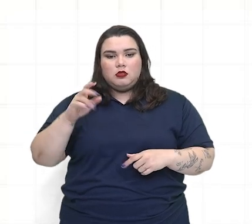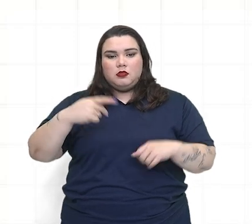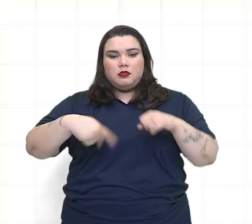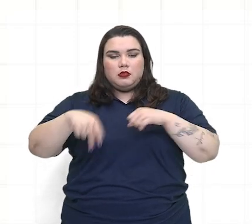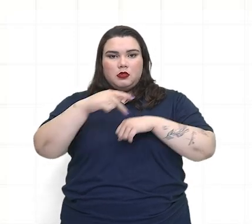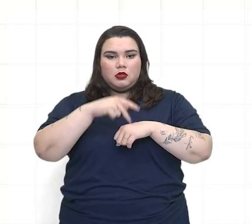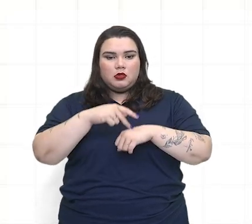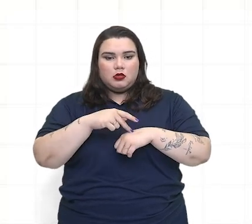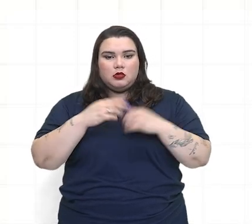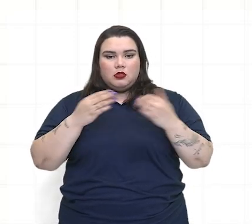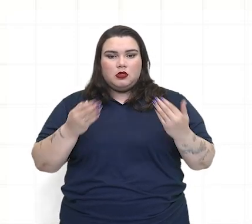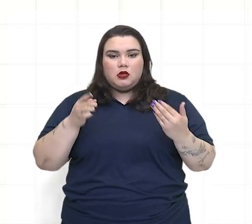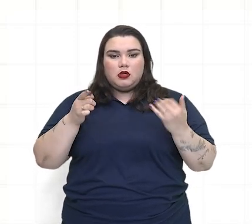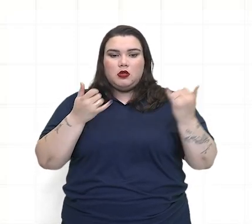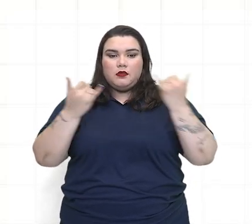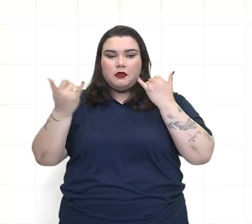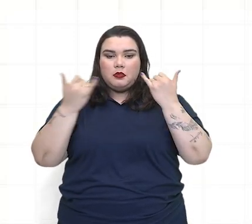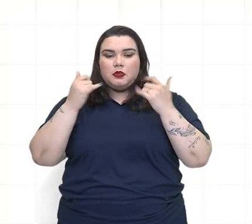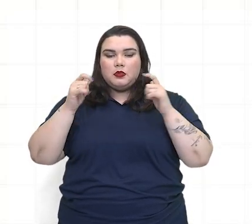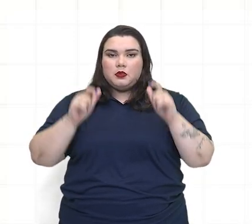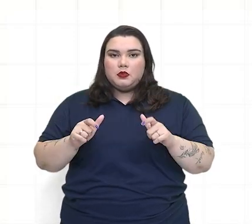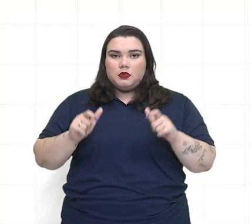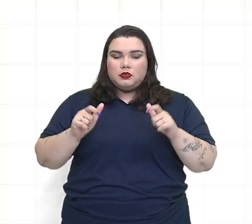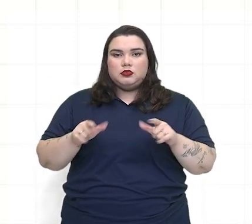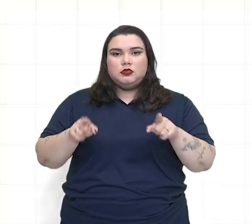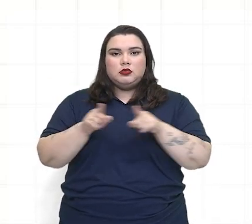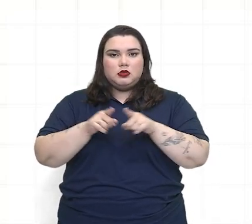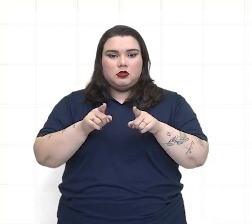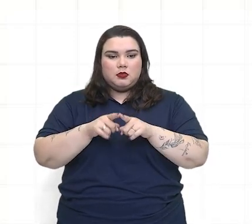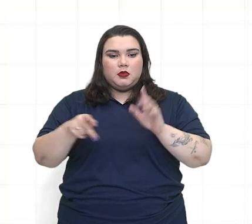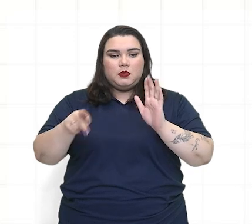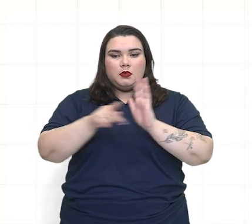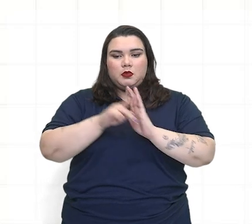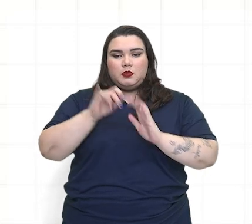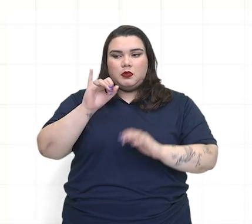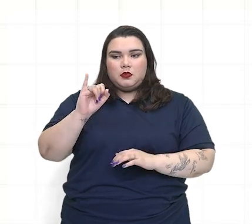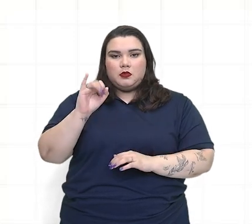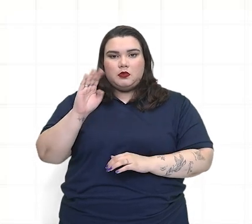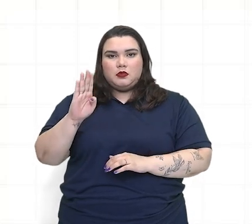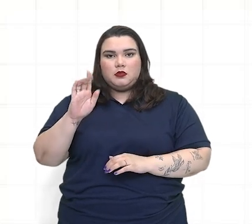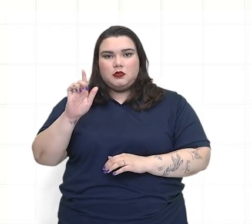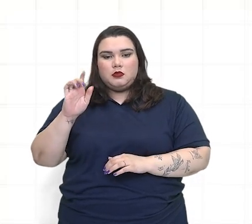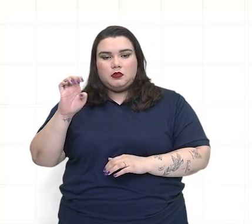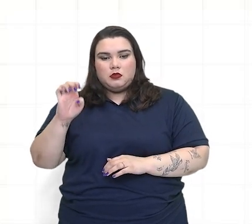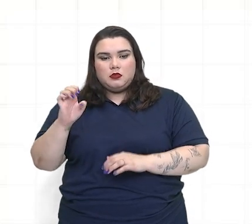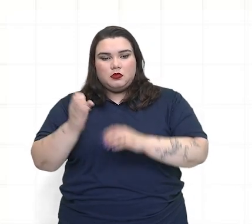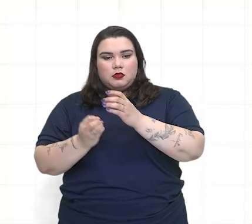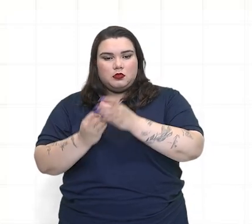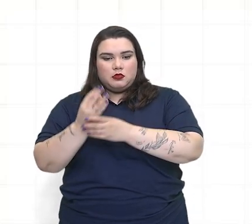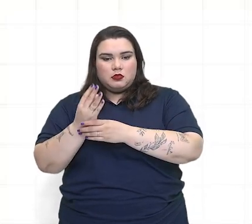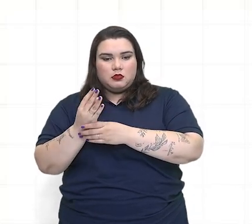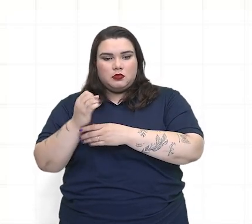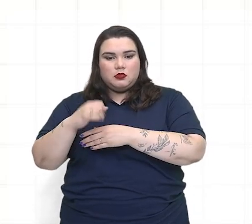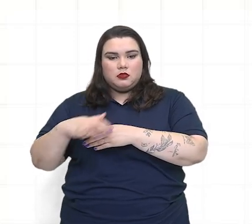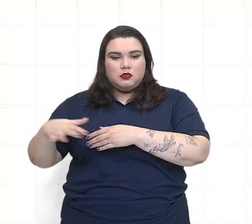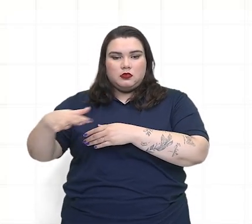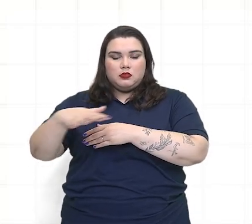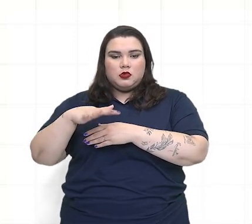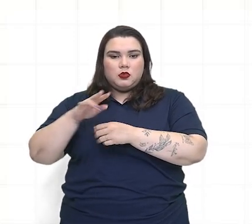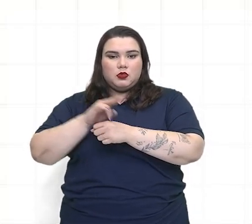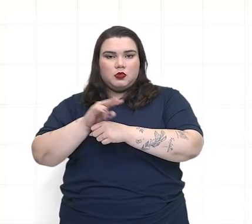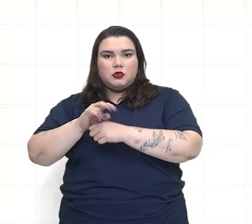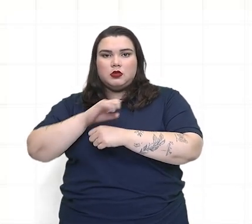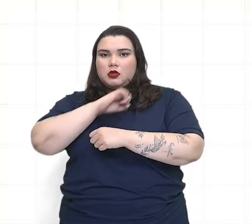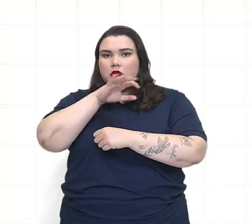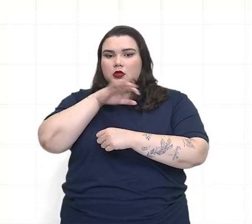país. Essa fonte foi tirada da onde? Também do IBGE. produção de pecuária municipal